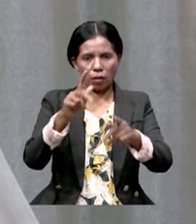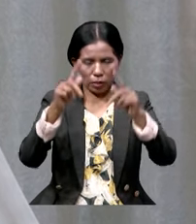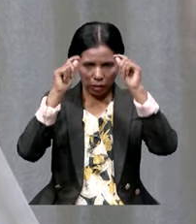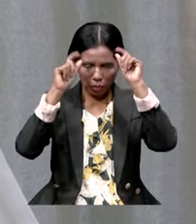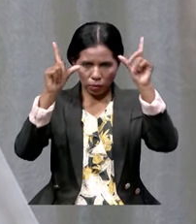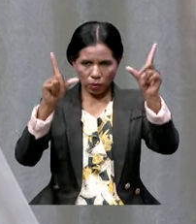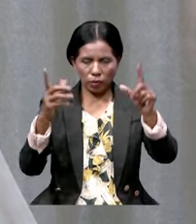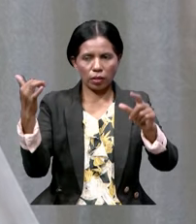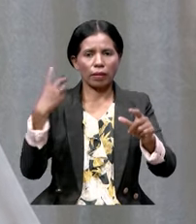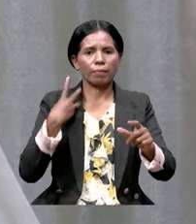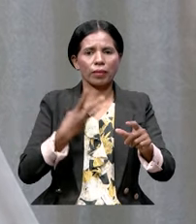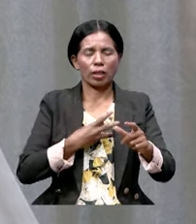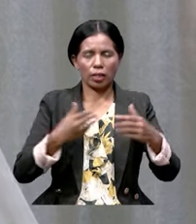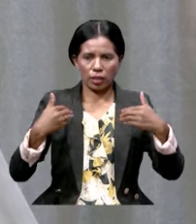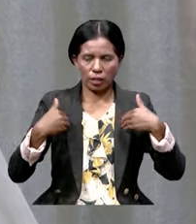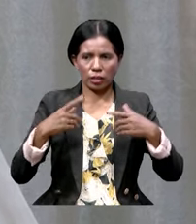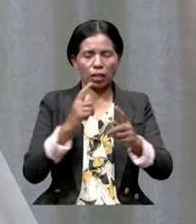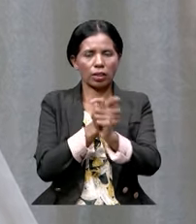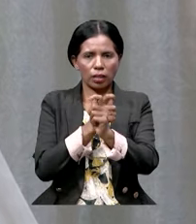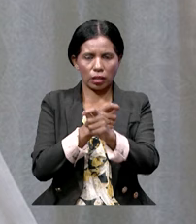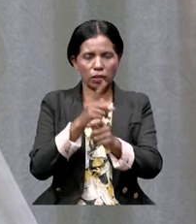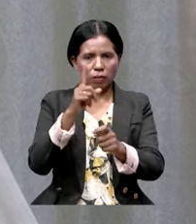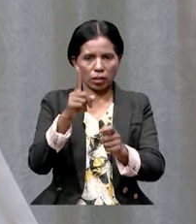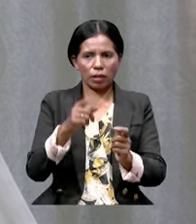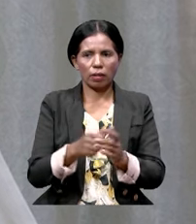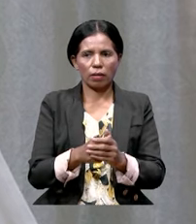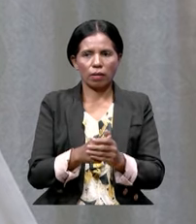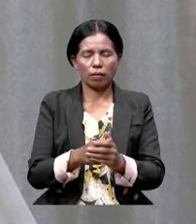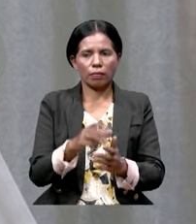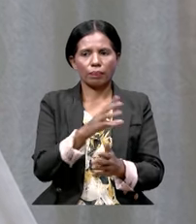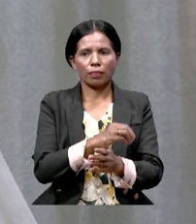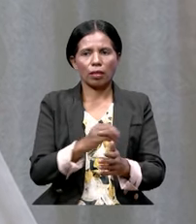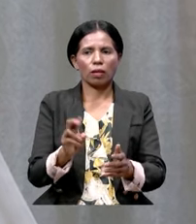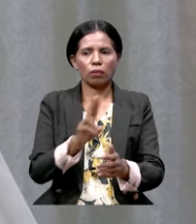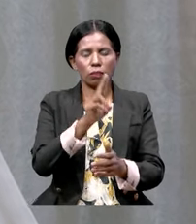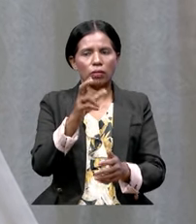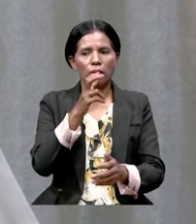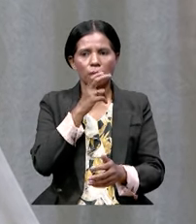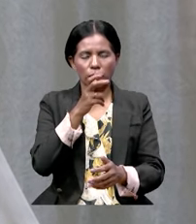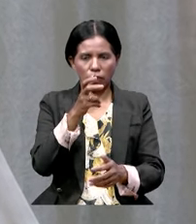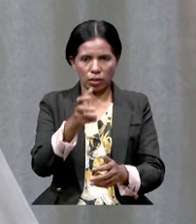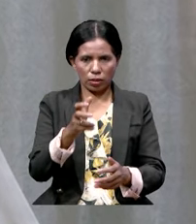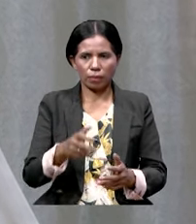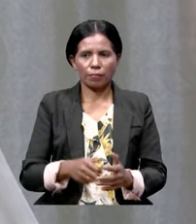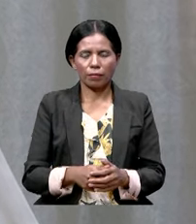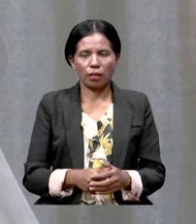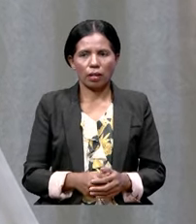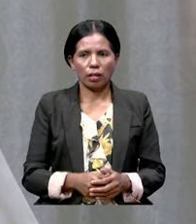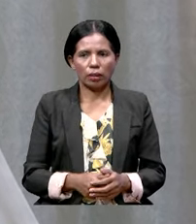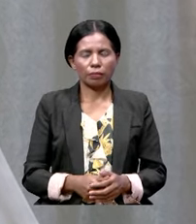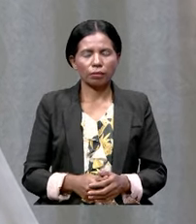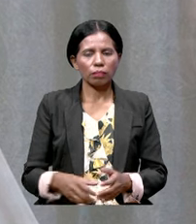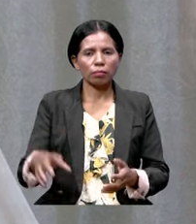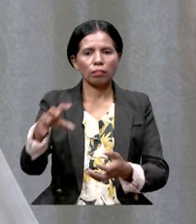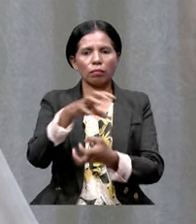e moço Itaninha, Tetu Idanebe, Maca, a portuguesada. Cata, Carrona,